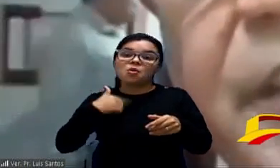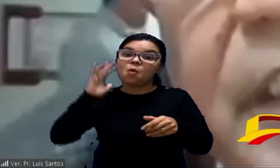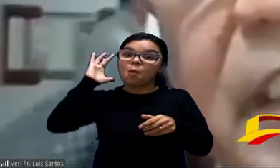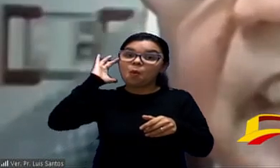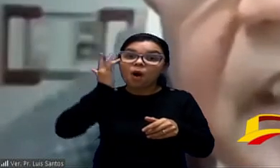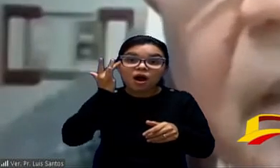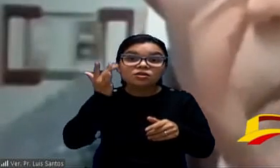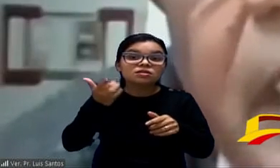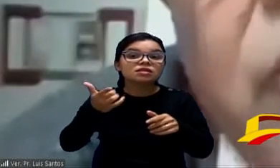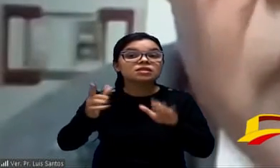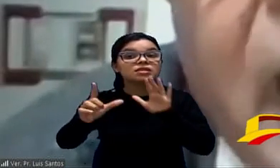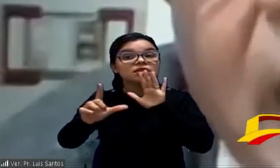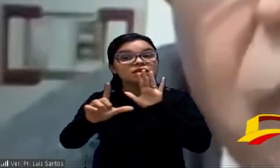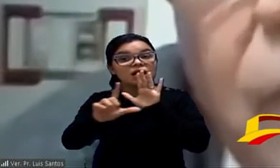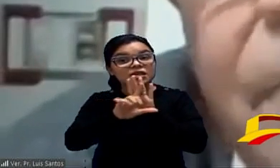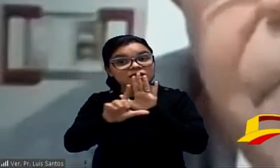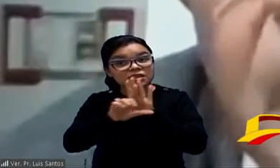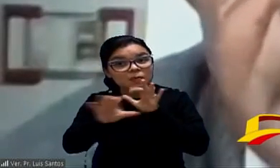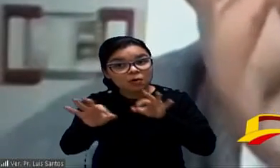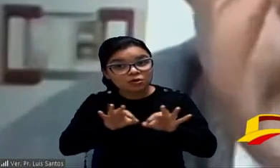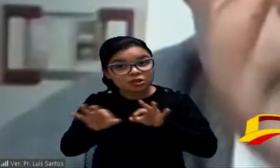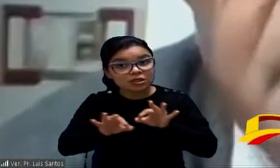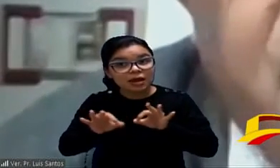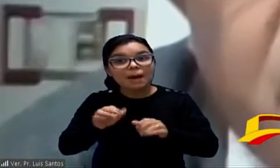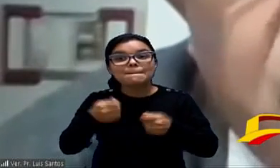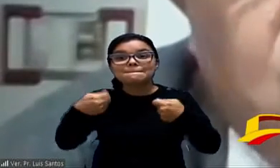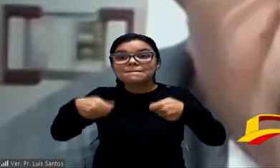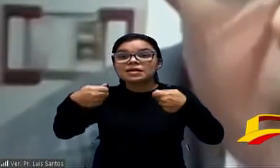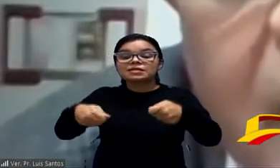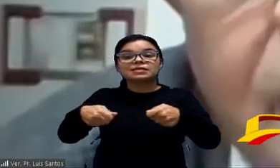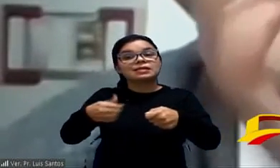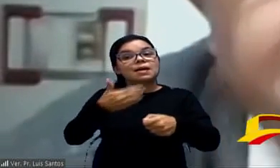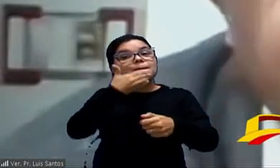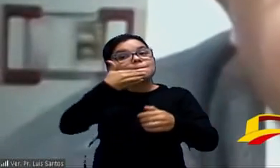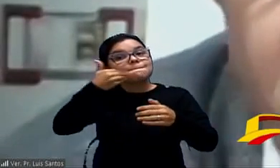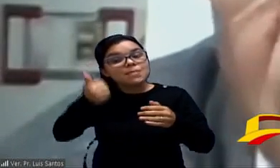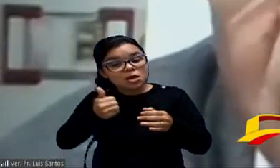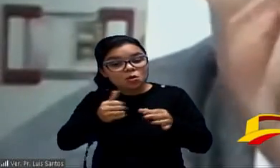ele precisa ser melhorado nesse particular,